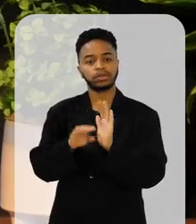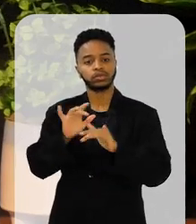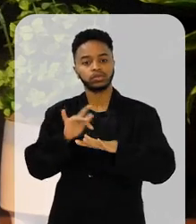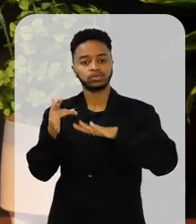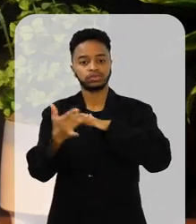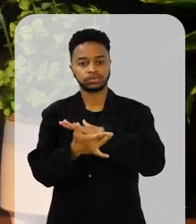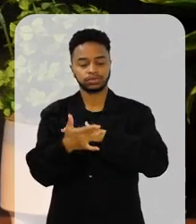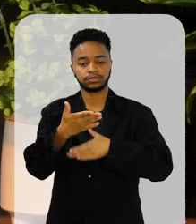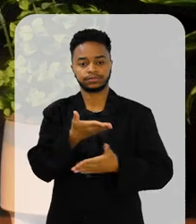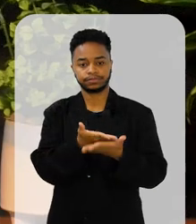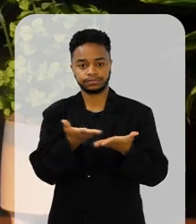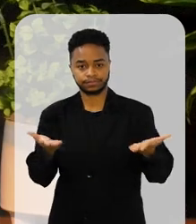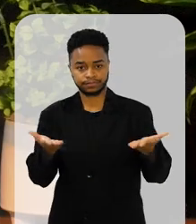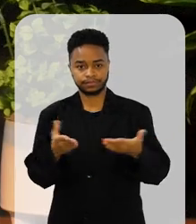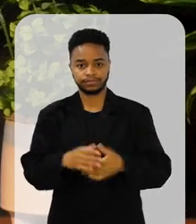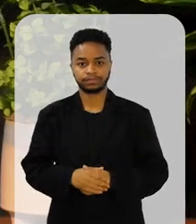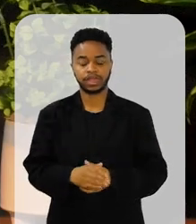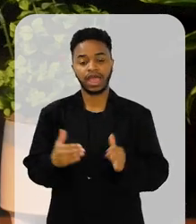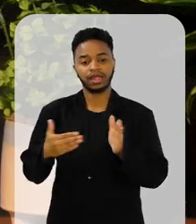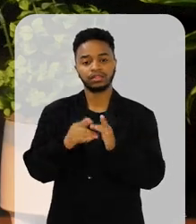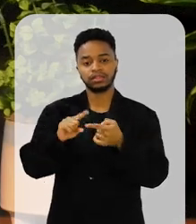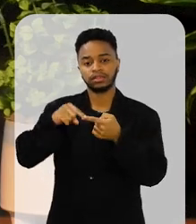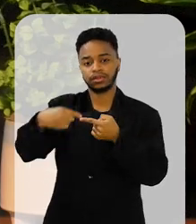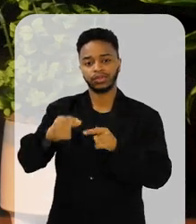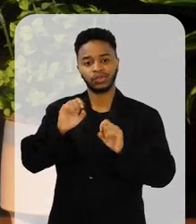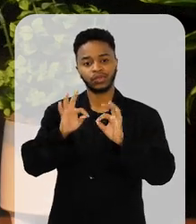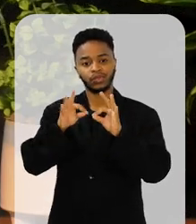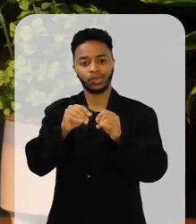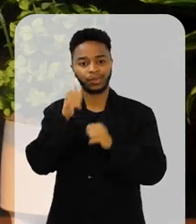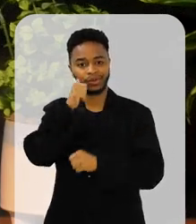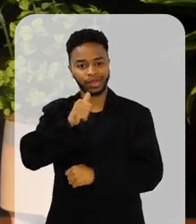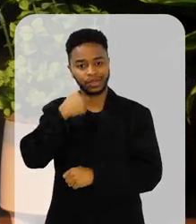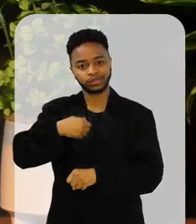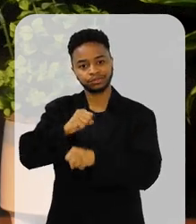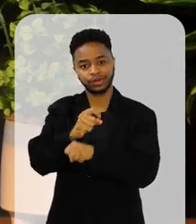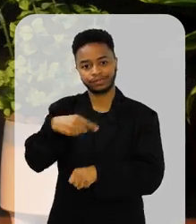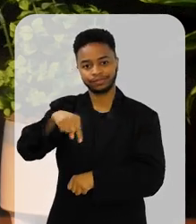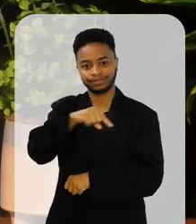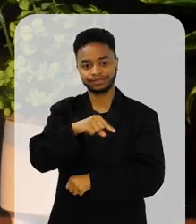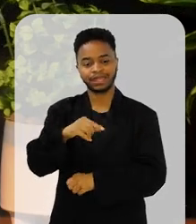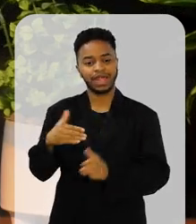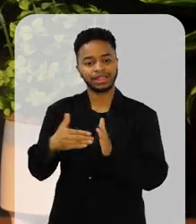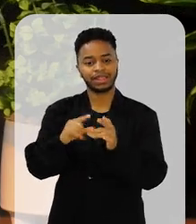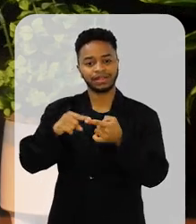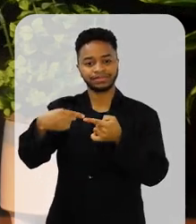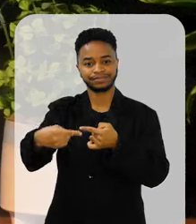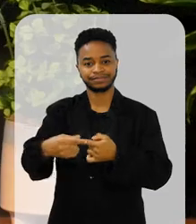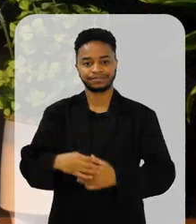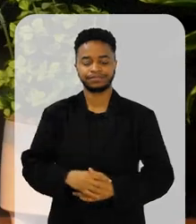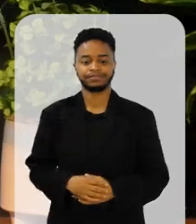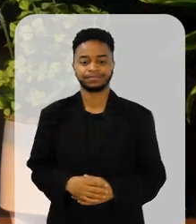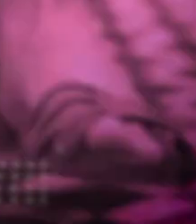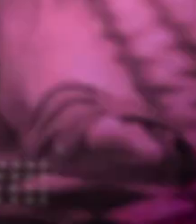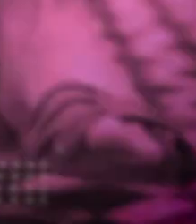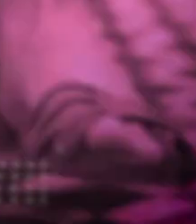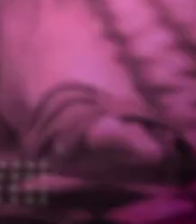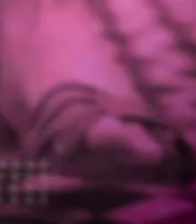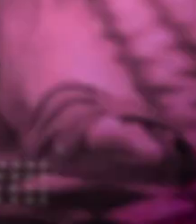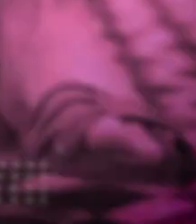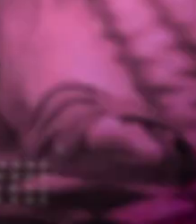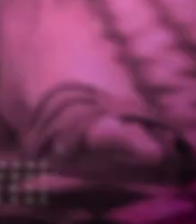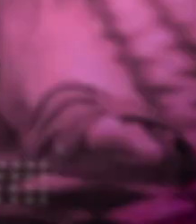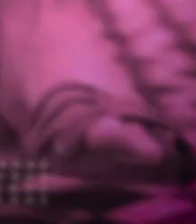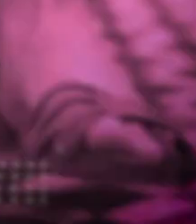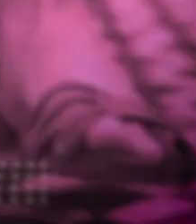nossa programação através de nossas redes sociais. Até o próximo Toda Mulher. Eu espero você. Até lá! Música